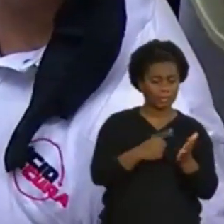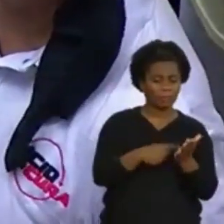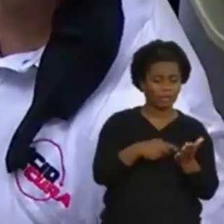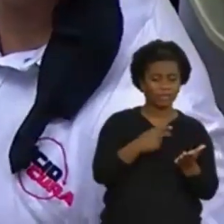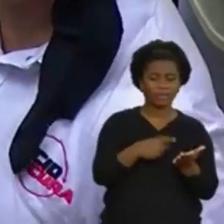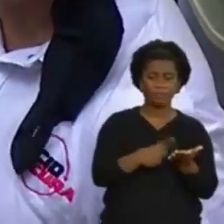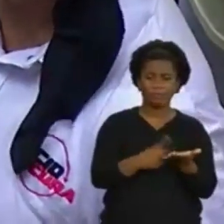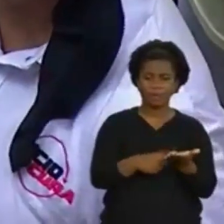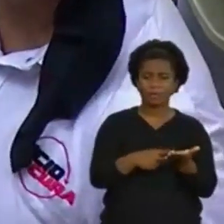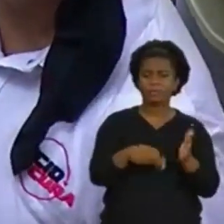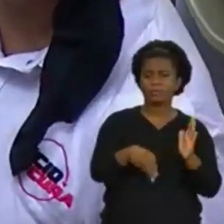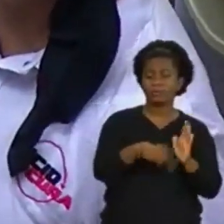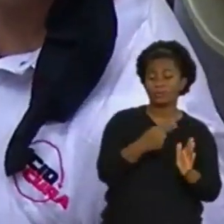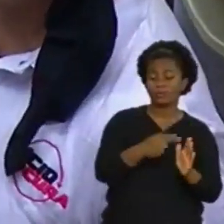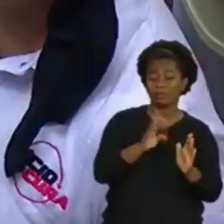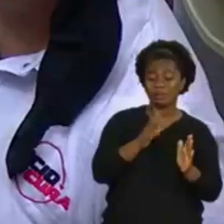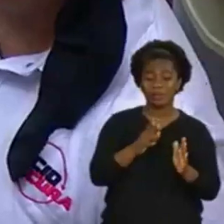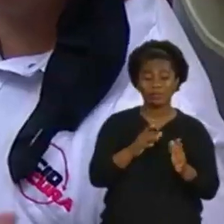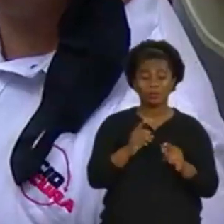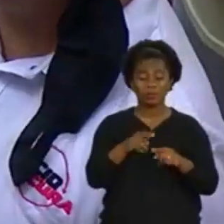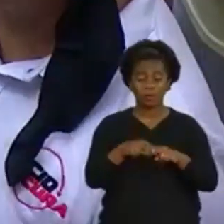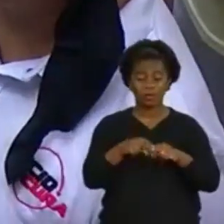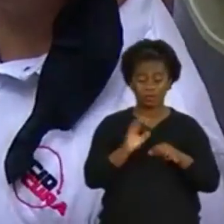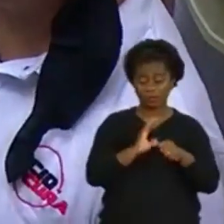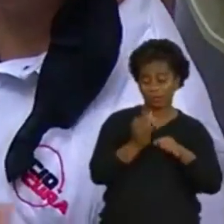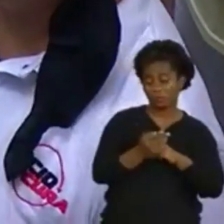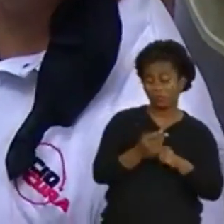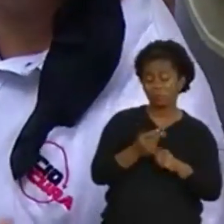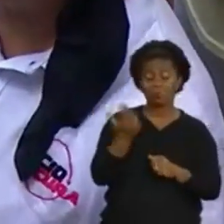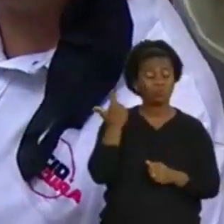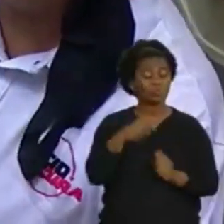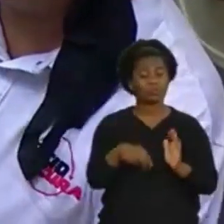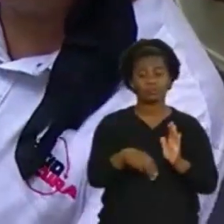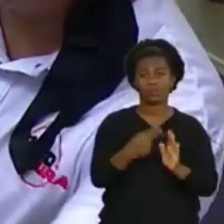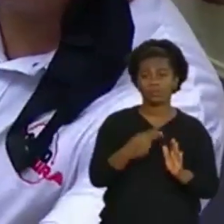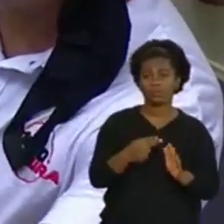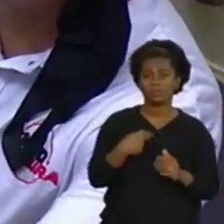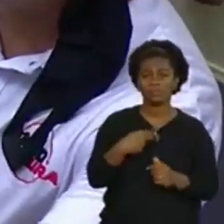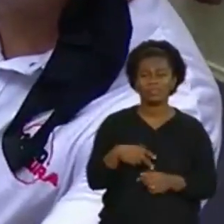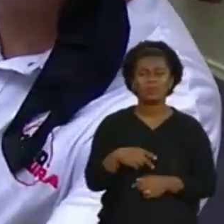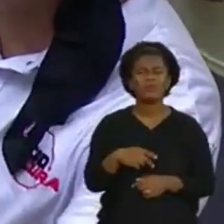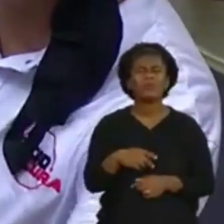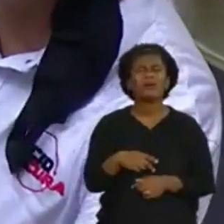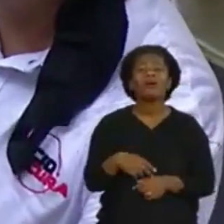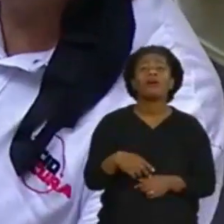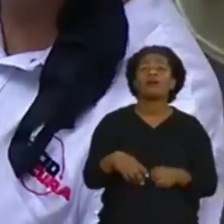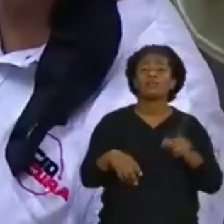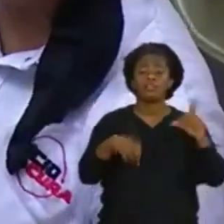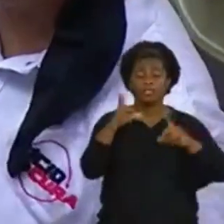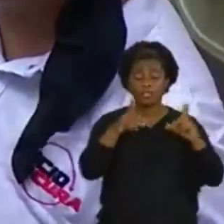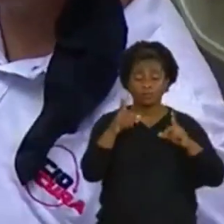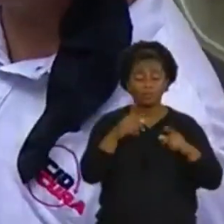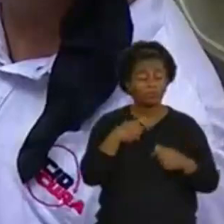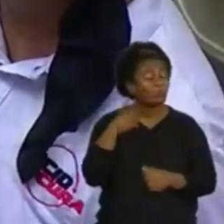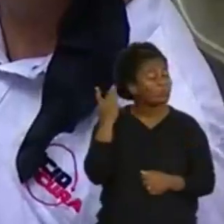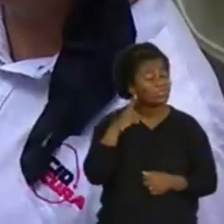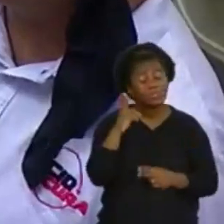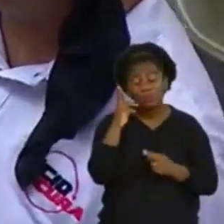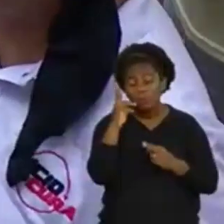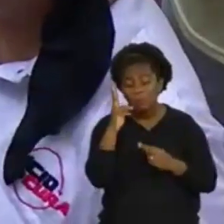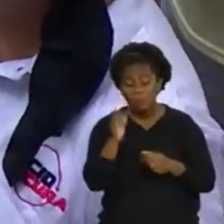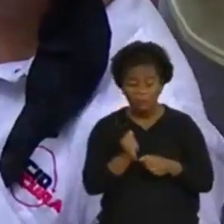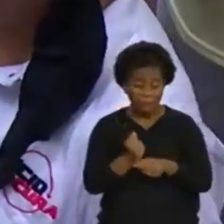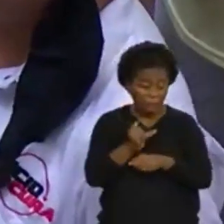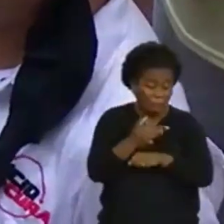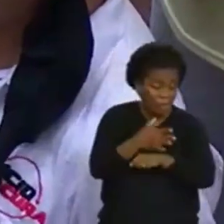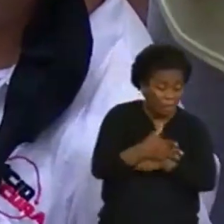Desde sexta-feira, muita dor, não estou conseguindo trabalhar. E hoje, desde a hora que eu acordei, a noite toda fiquei escutando o senhor na televisão, que eu não estava conseguindo dormir, tomando